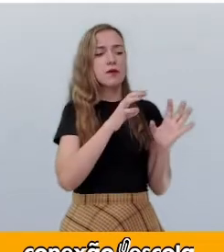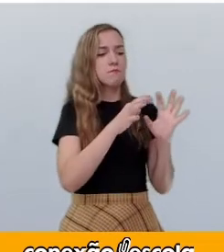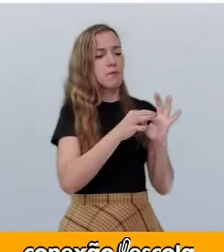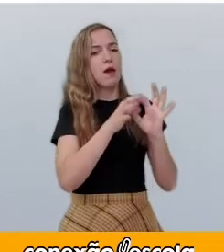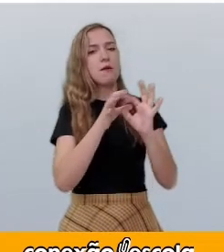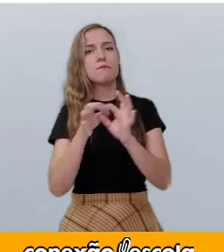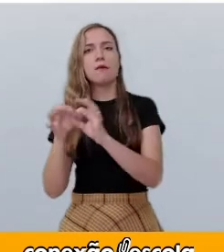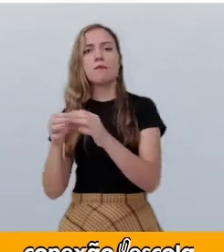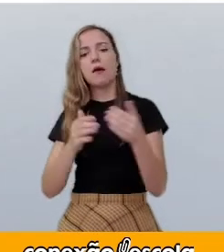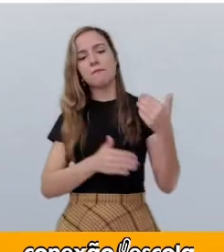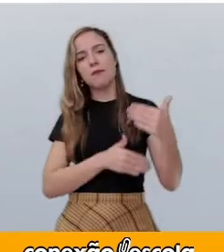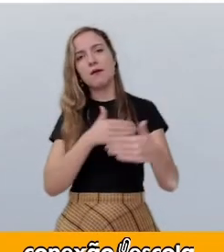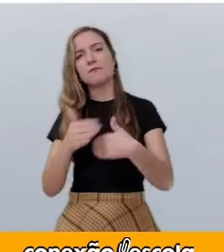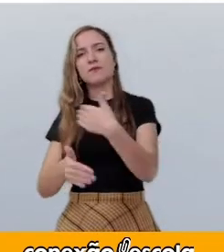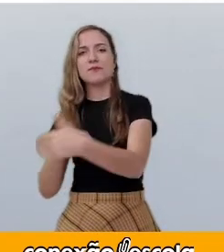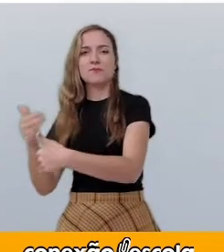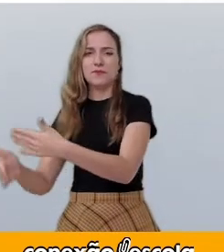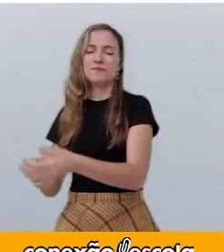de ações